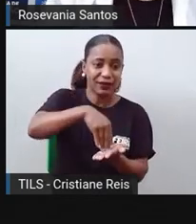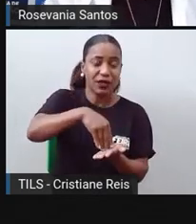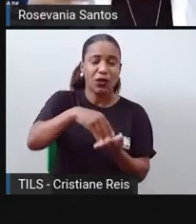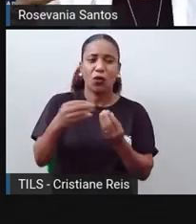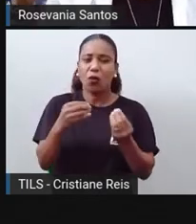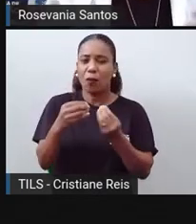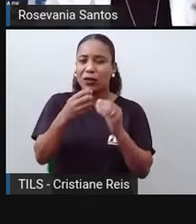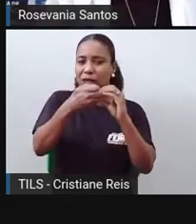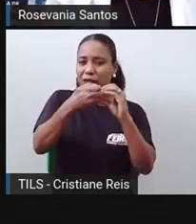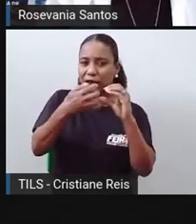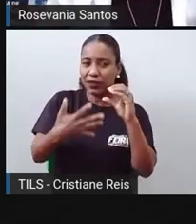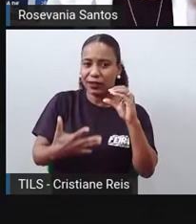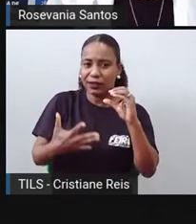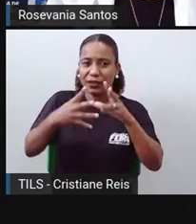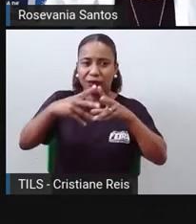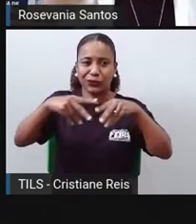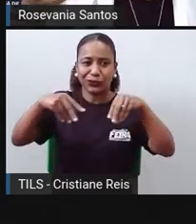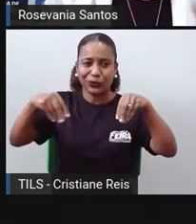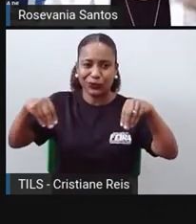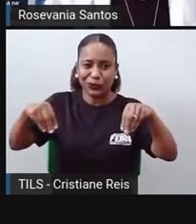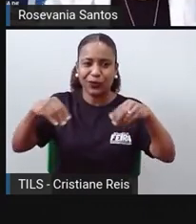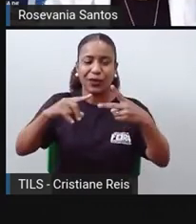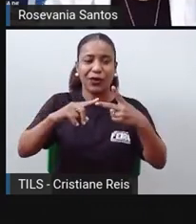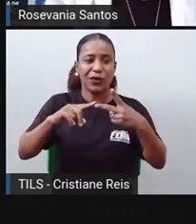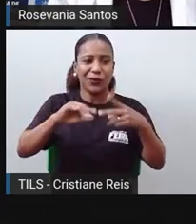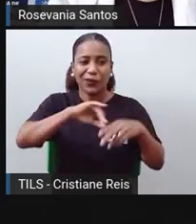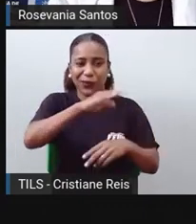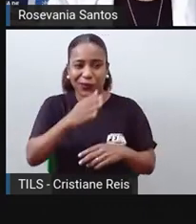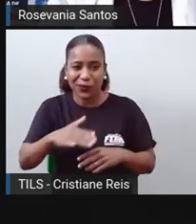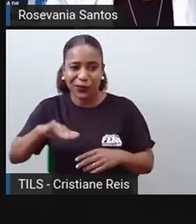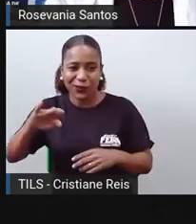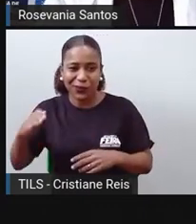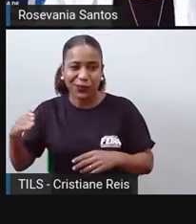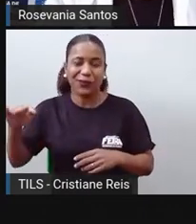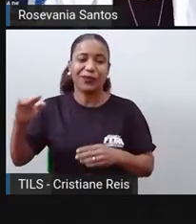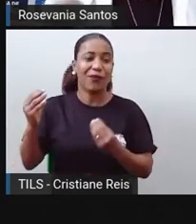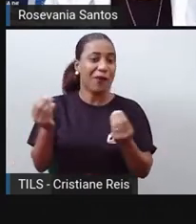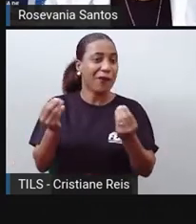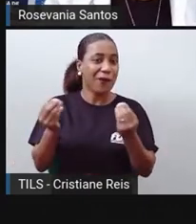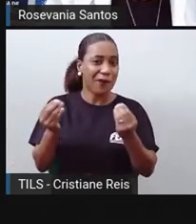né, que nada mais são do que clima, relevo, vegetação e geografia.